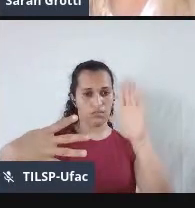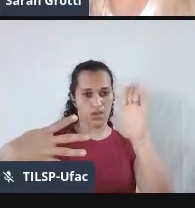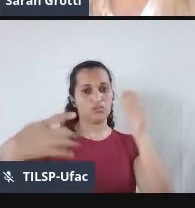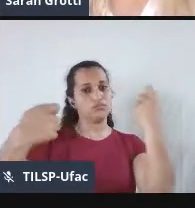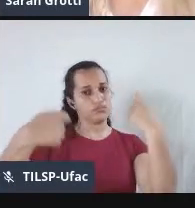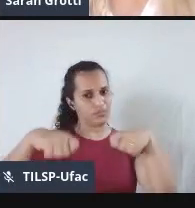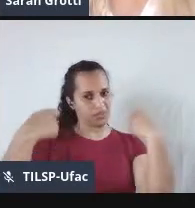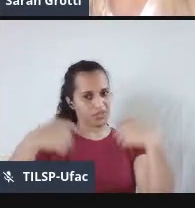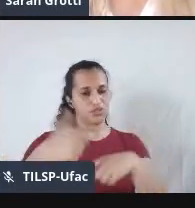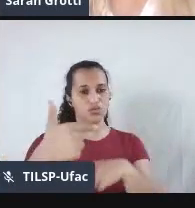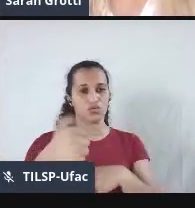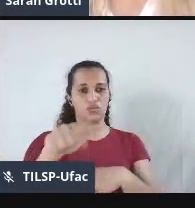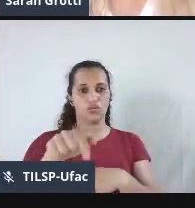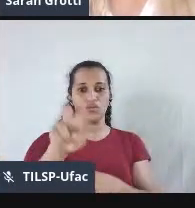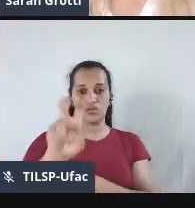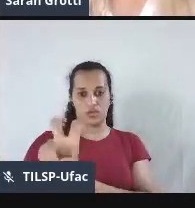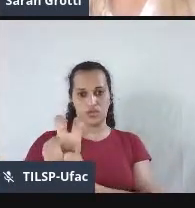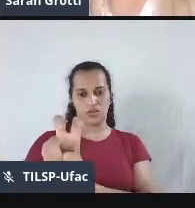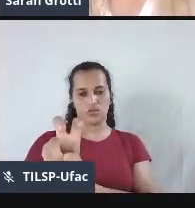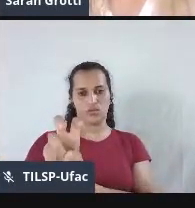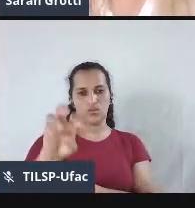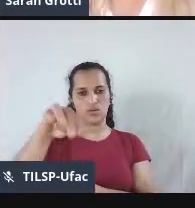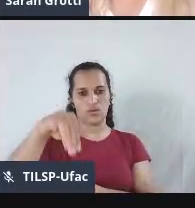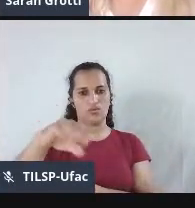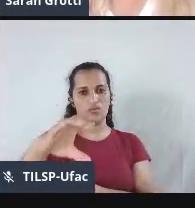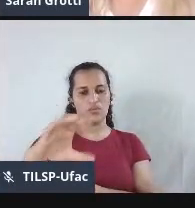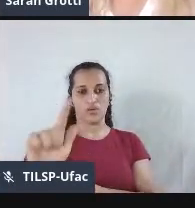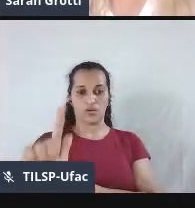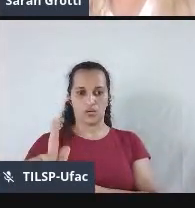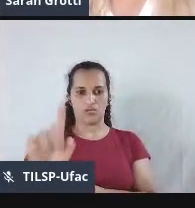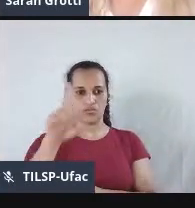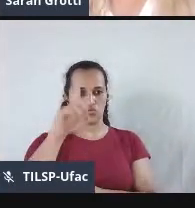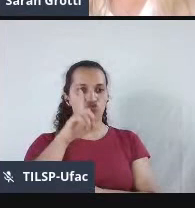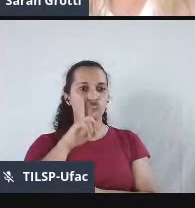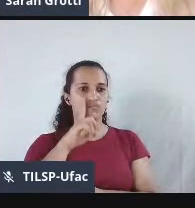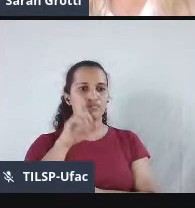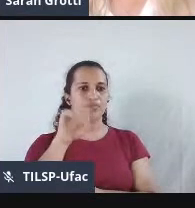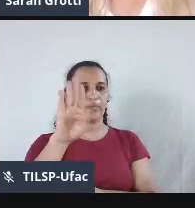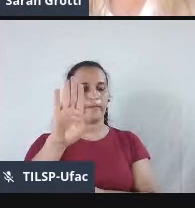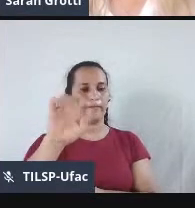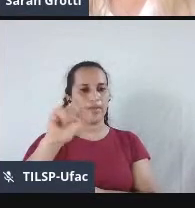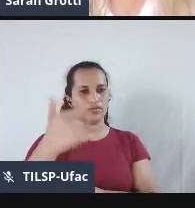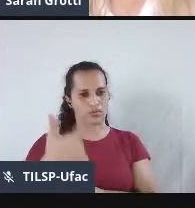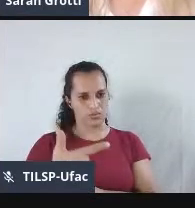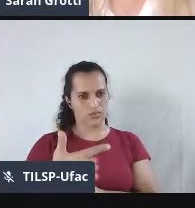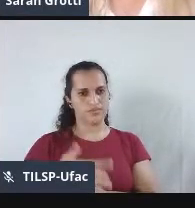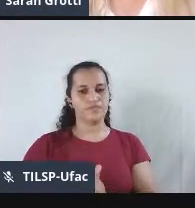de 2,5 microgramas por dia da B12.